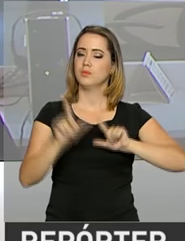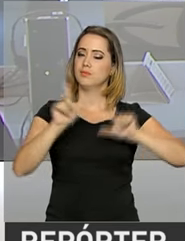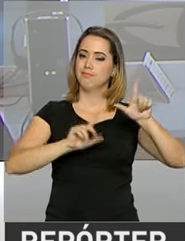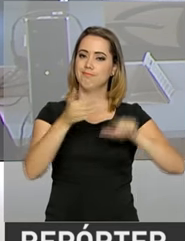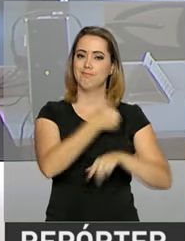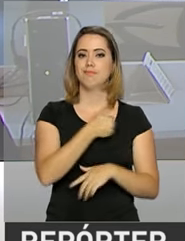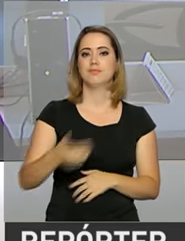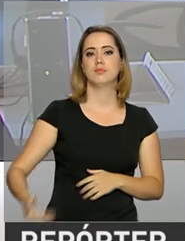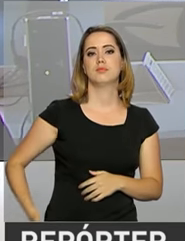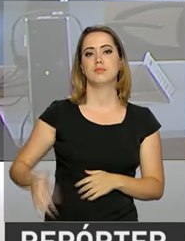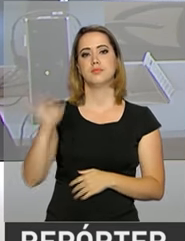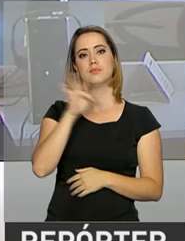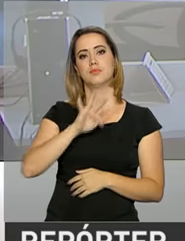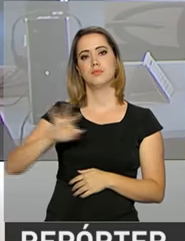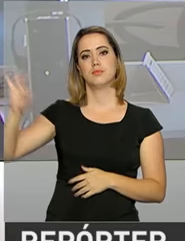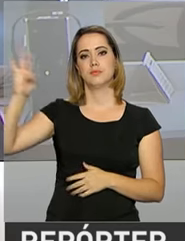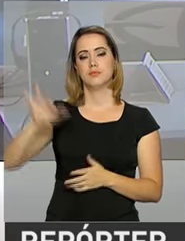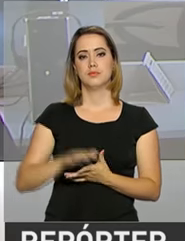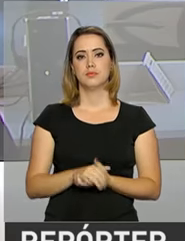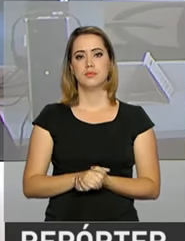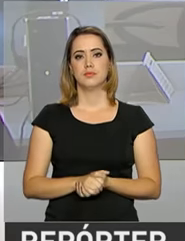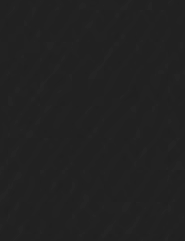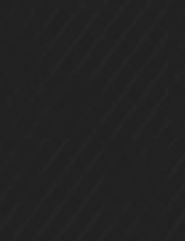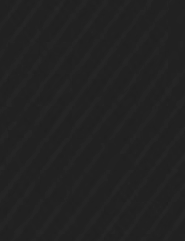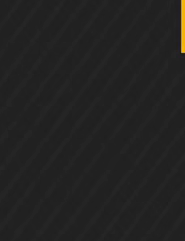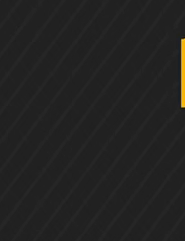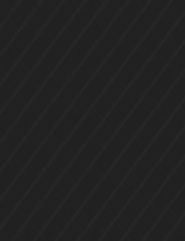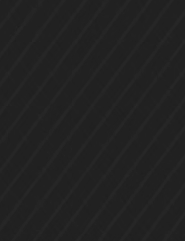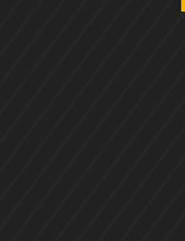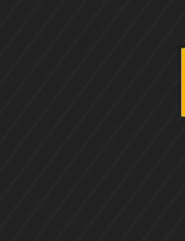com a gente aqui na NBR a TV do Governo